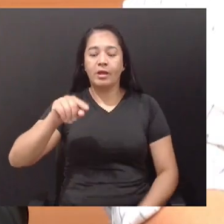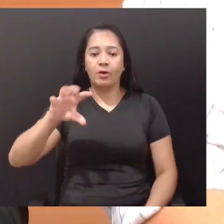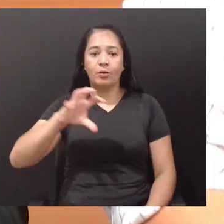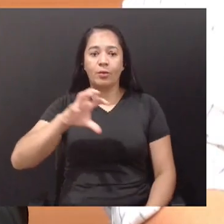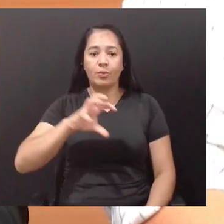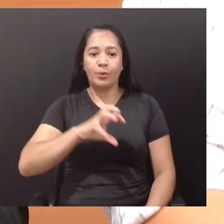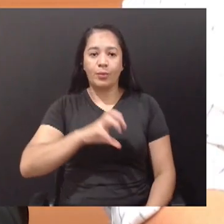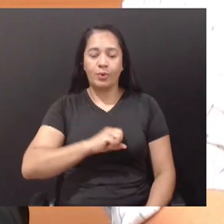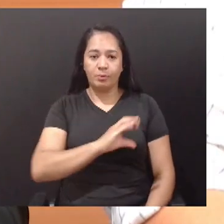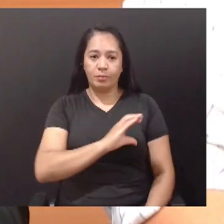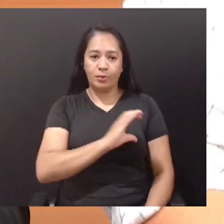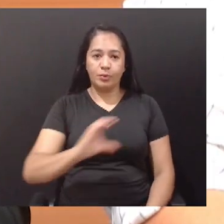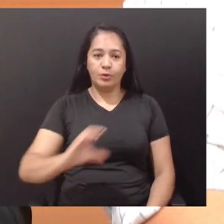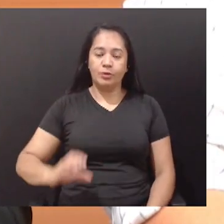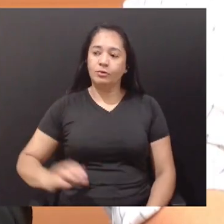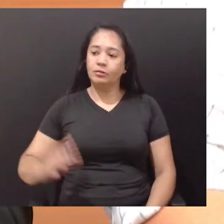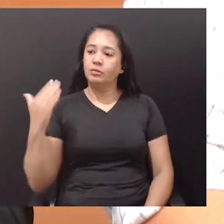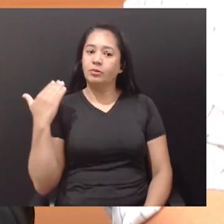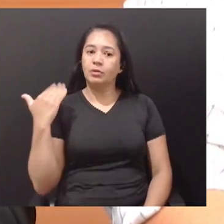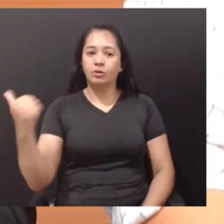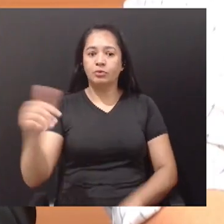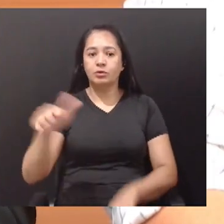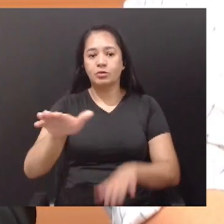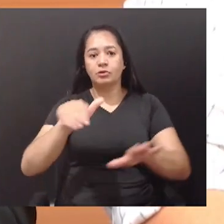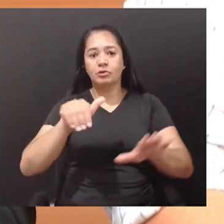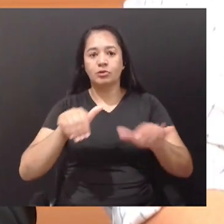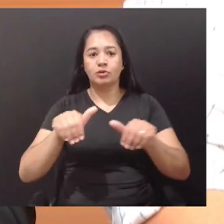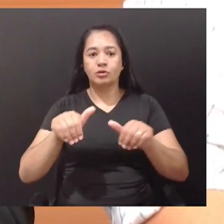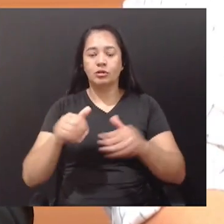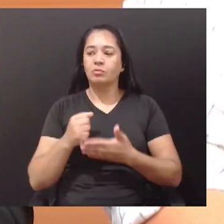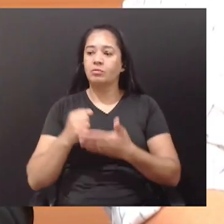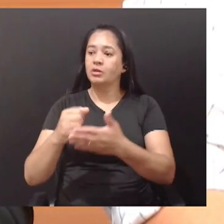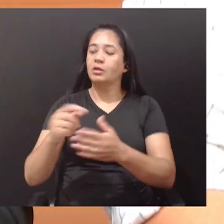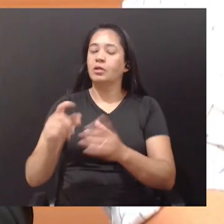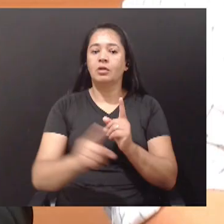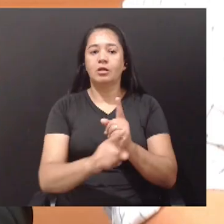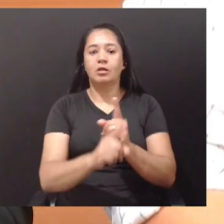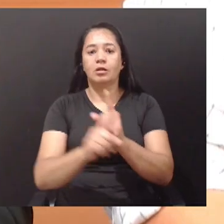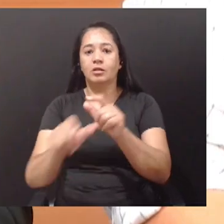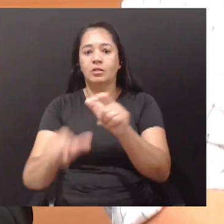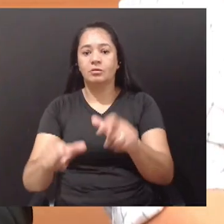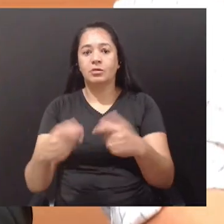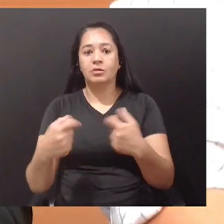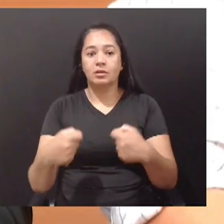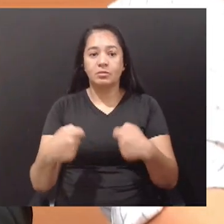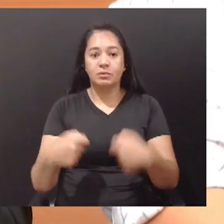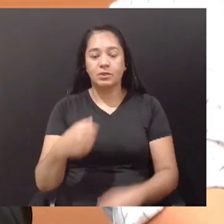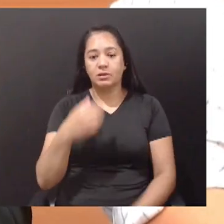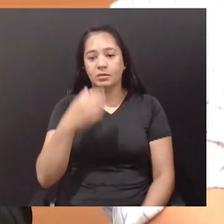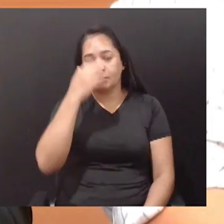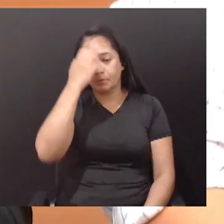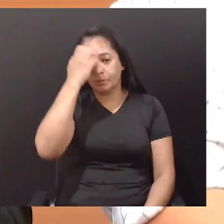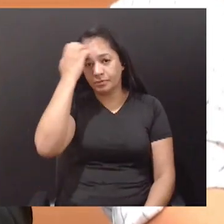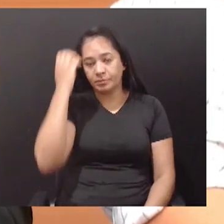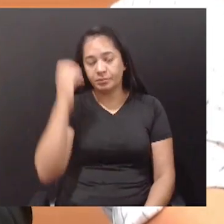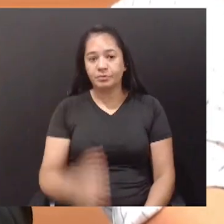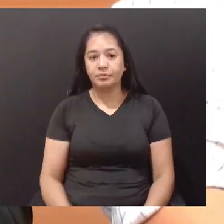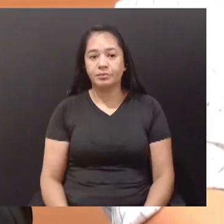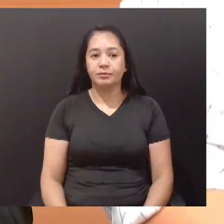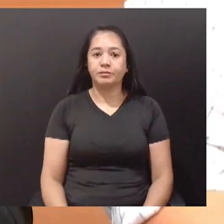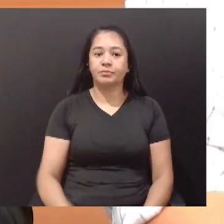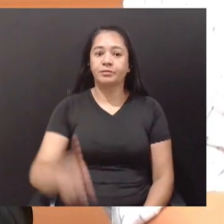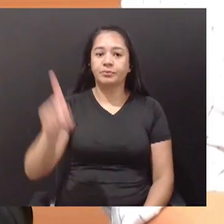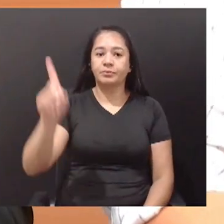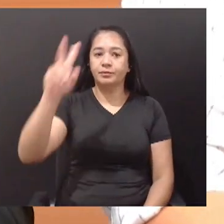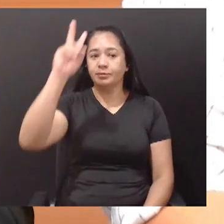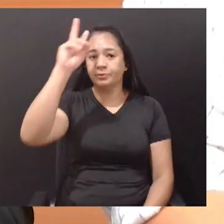que nos convoca e nos envia aí ao encontro daqueles que mais necessitam, como ele nos lembra lá